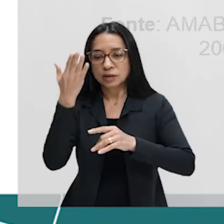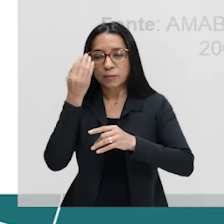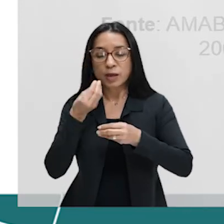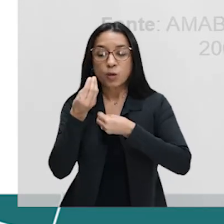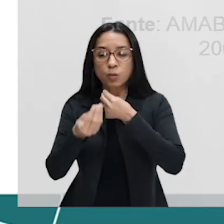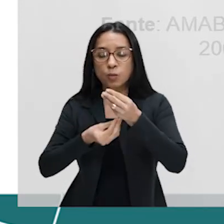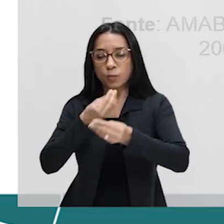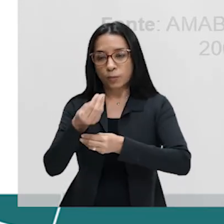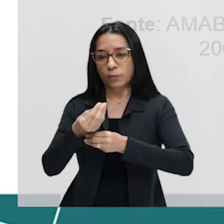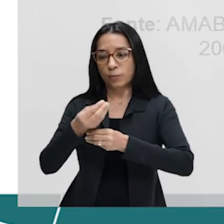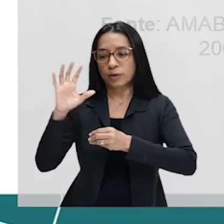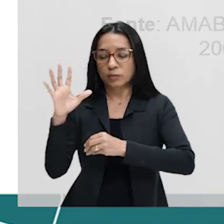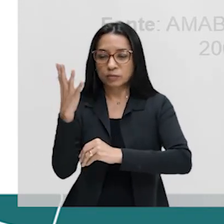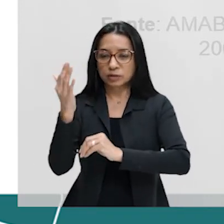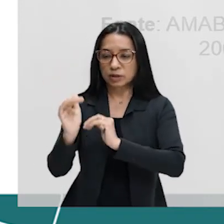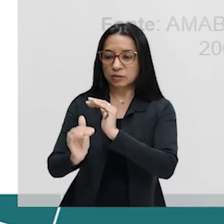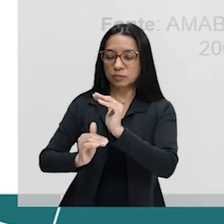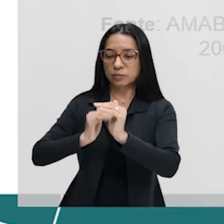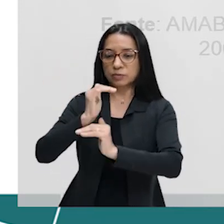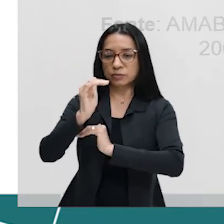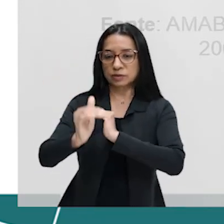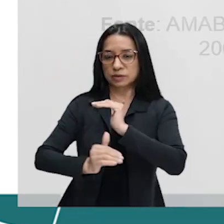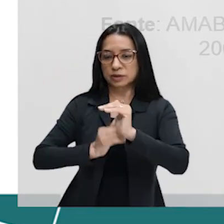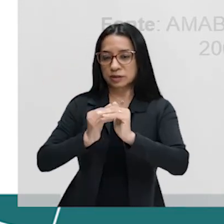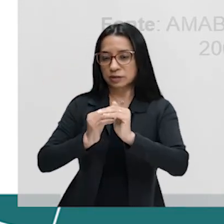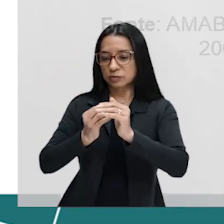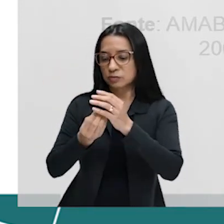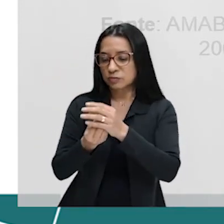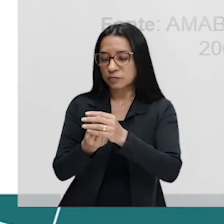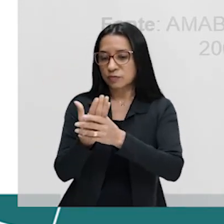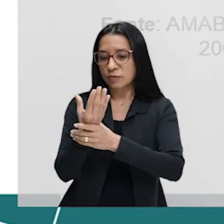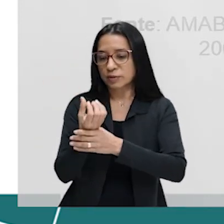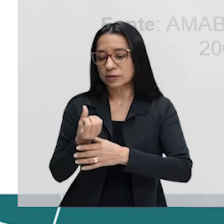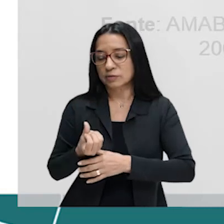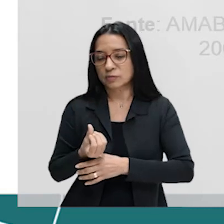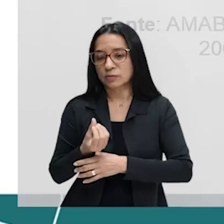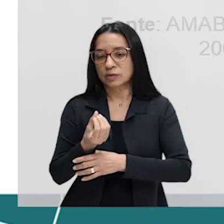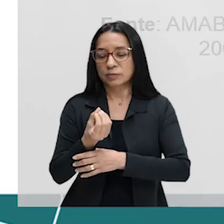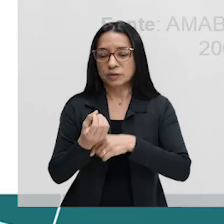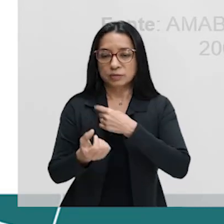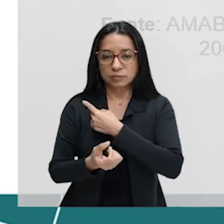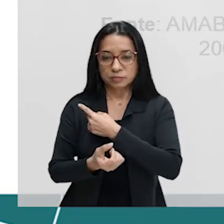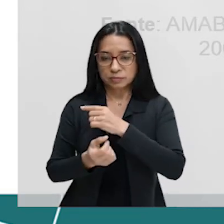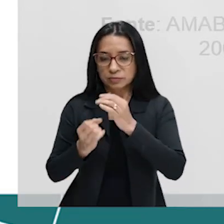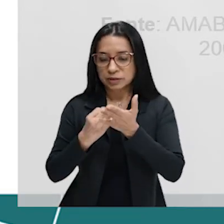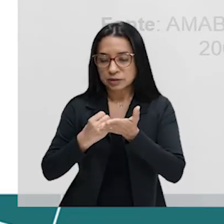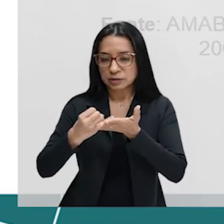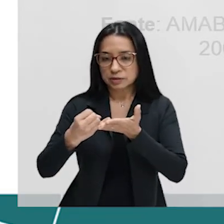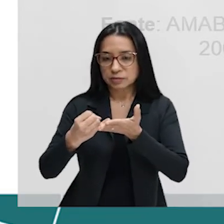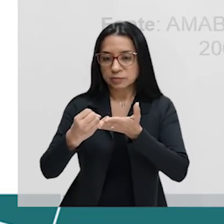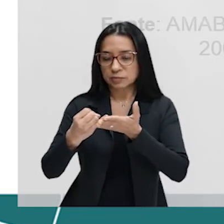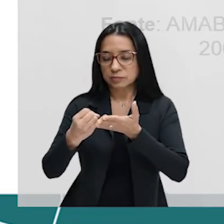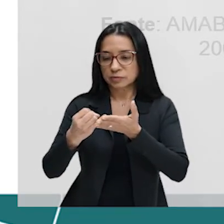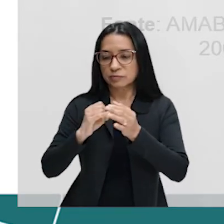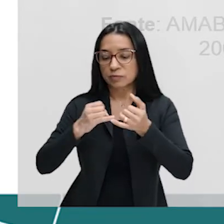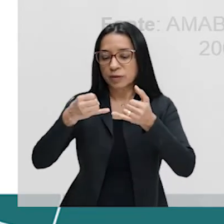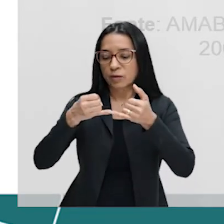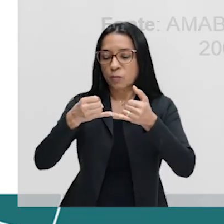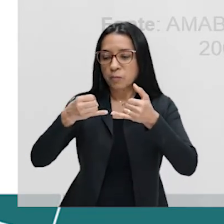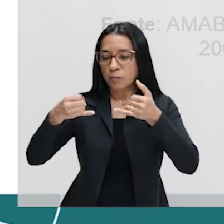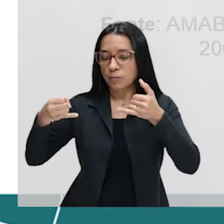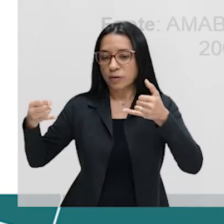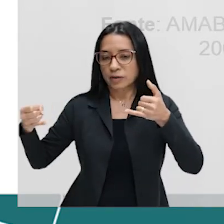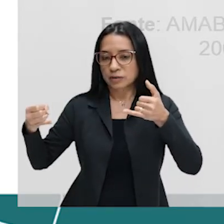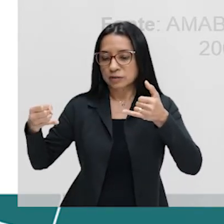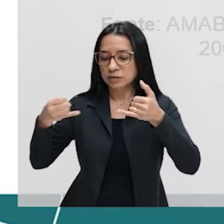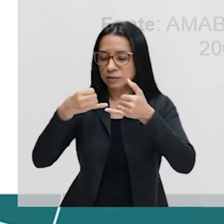multiplicação, né, de formação do embrião. Você vai perceber que no disco germinativo, inicialmente, vai se formar uma linha, bem nessa